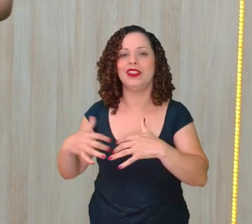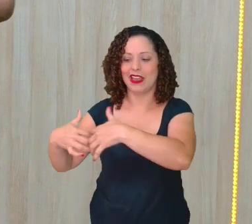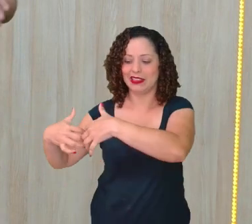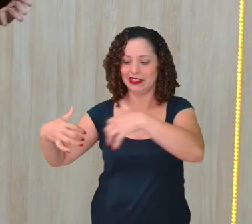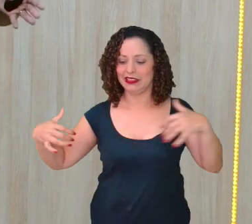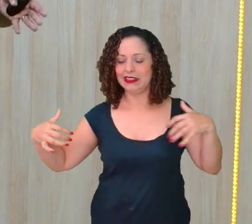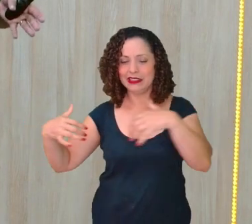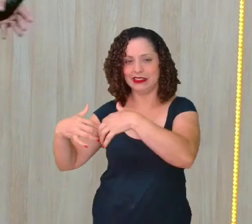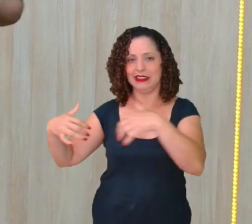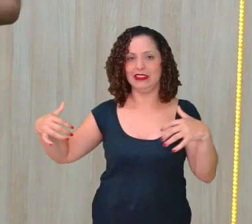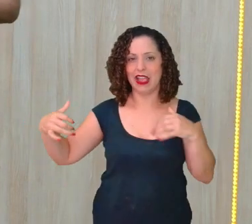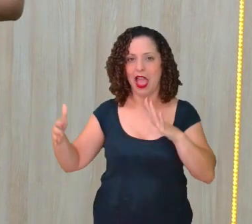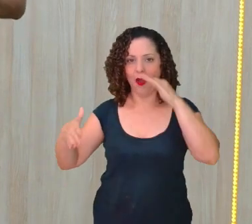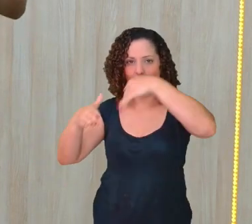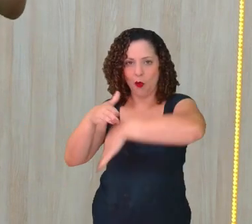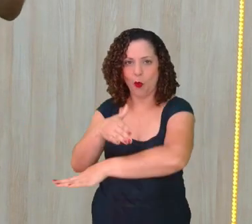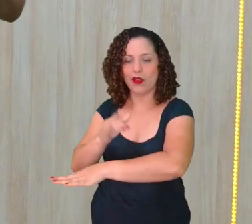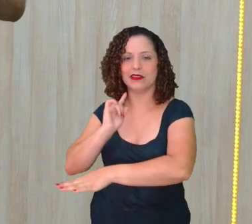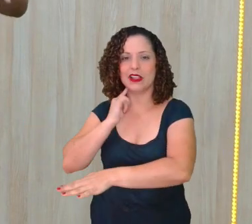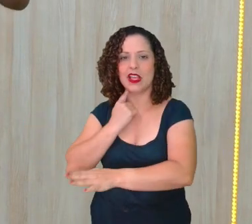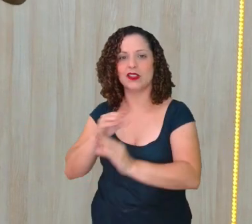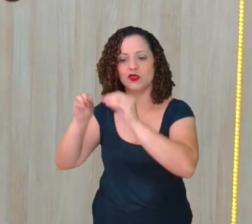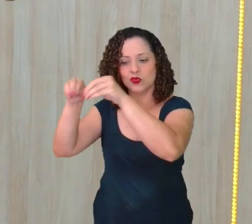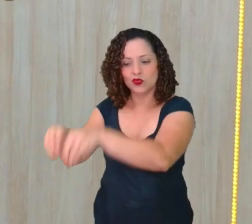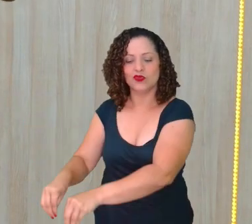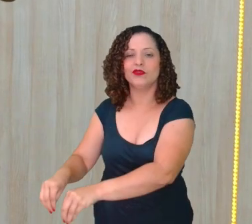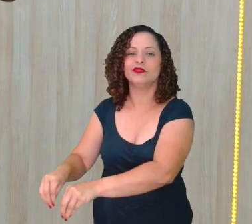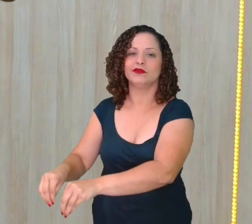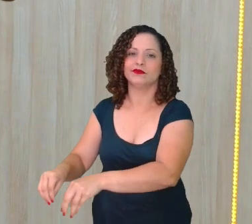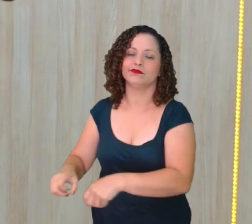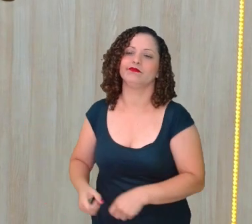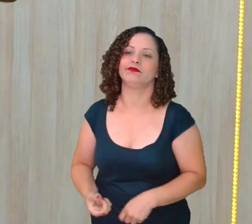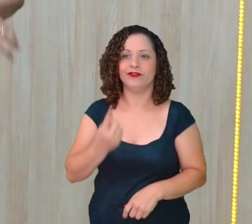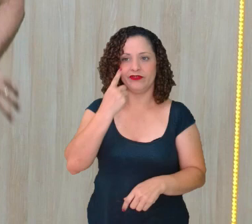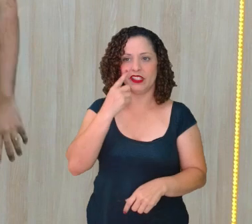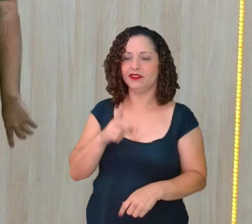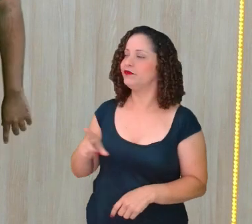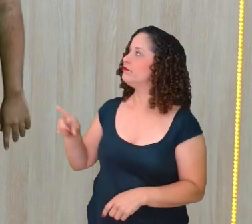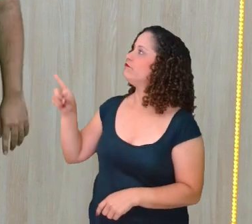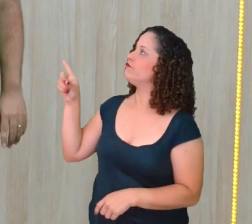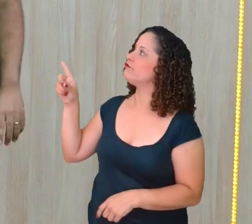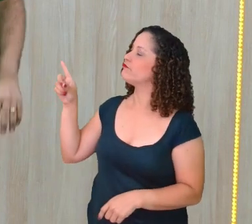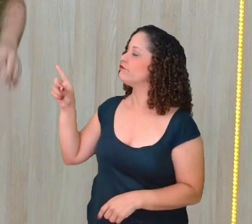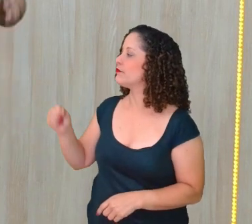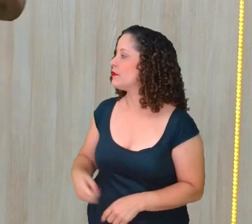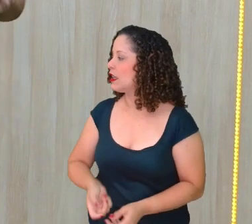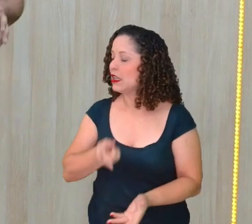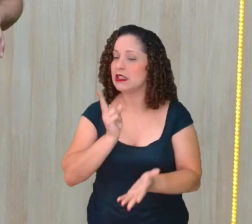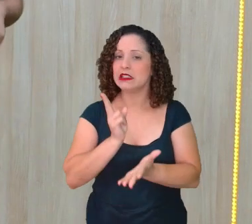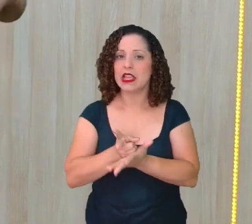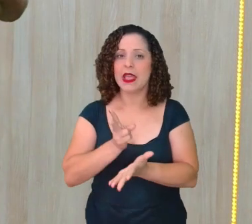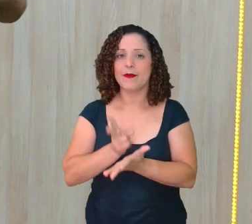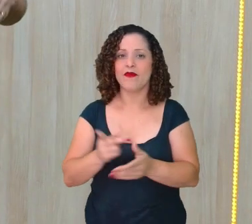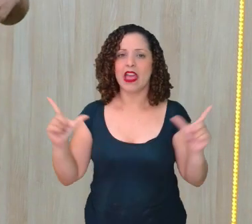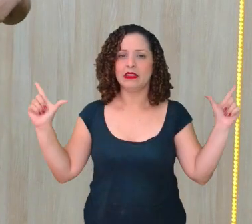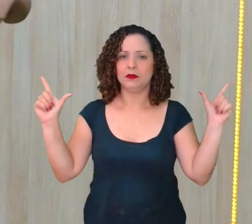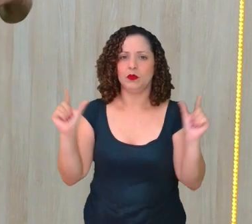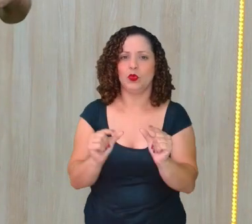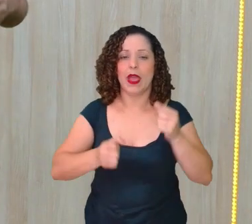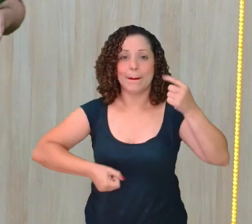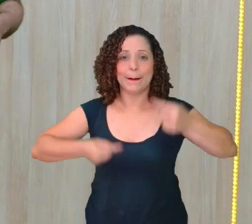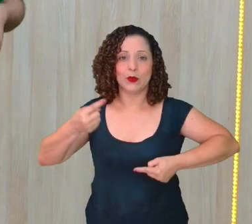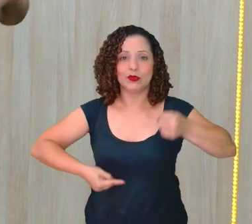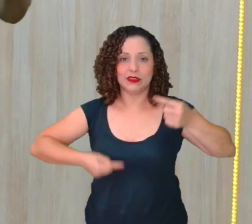depositado lixo. E aí é uma atividade, como você vê na matéria escrito aqui, ó, que vem sendo reduzida, né? A política nacional